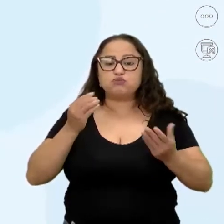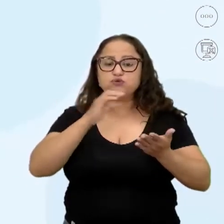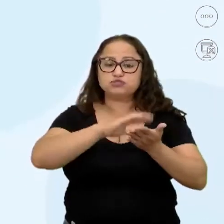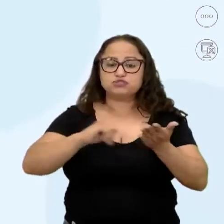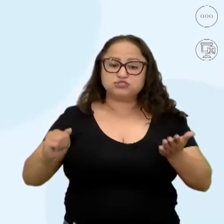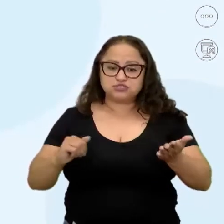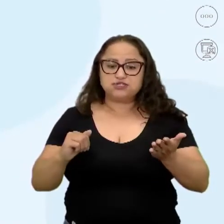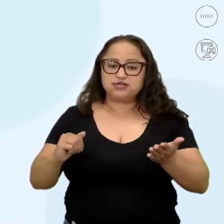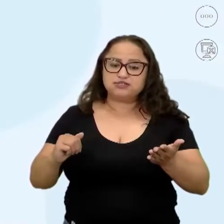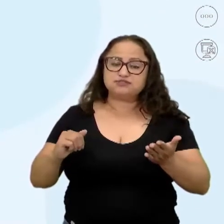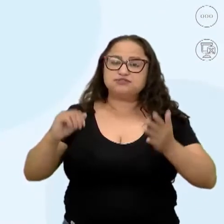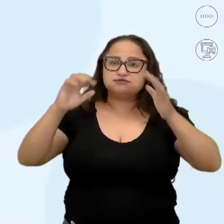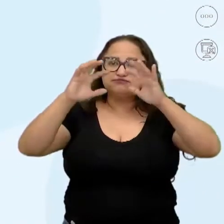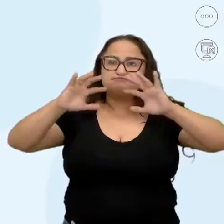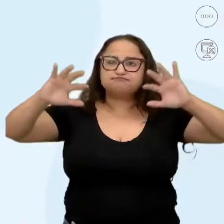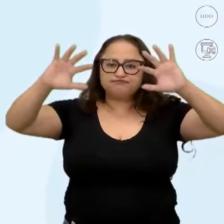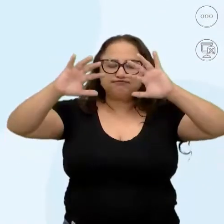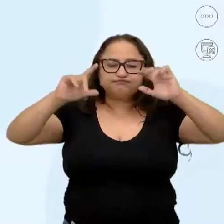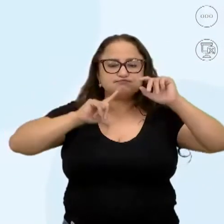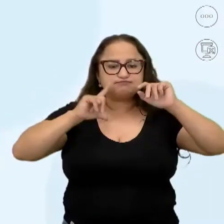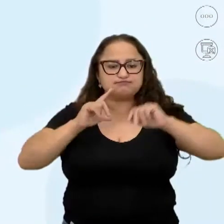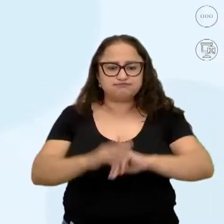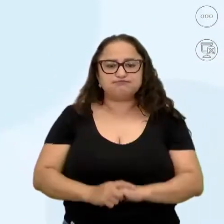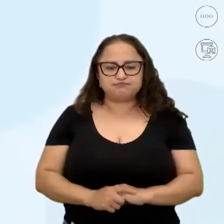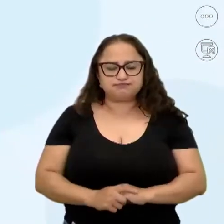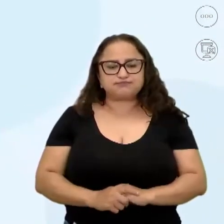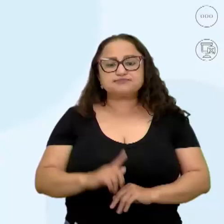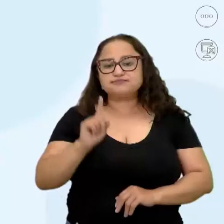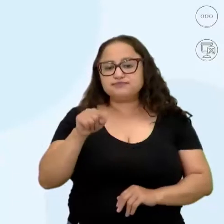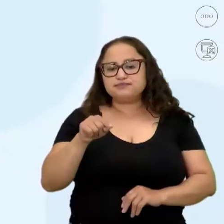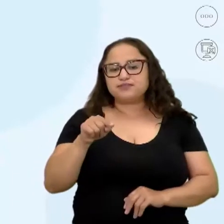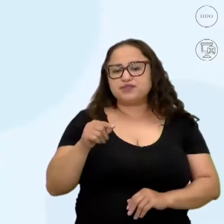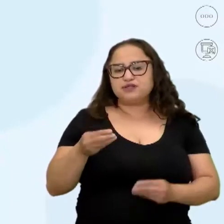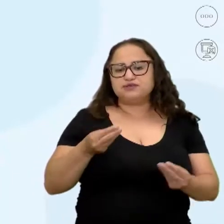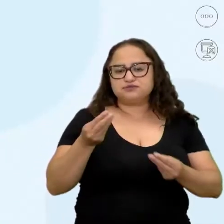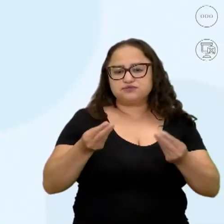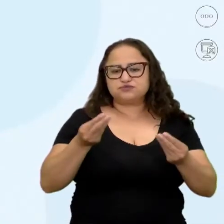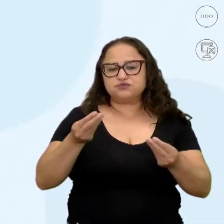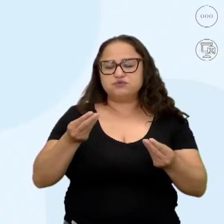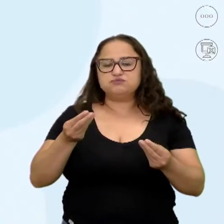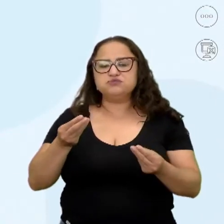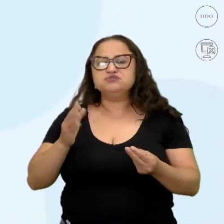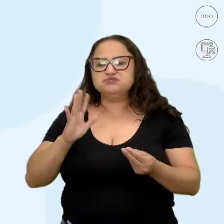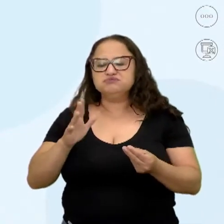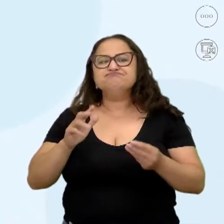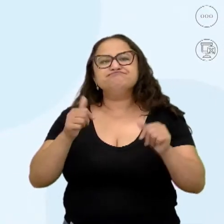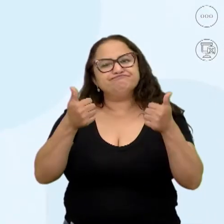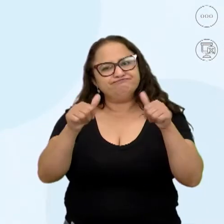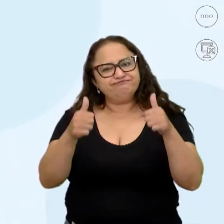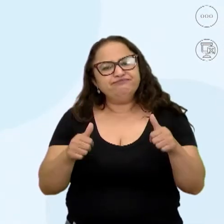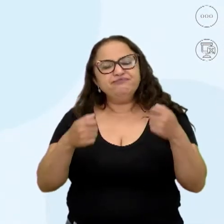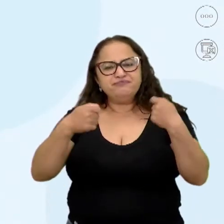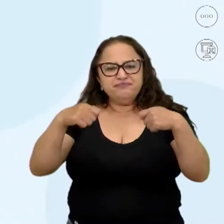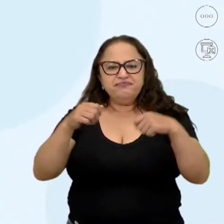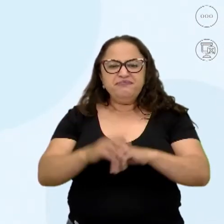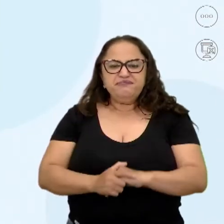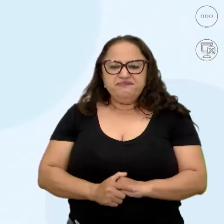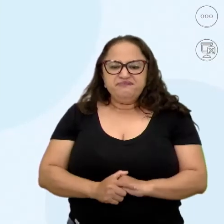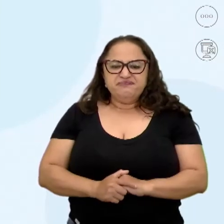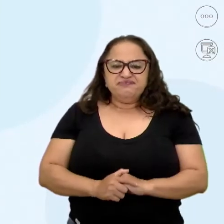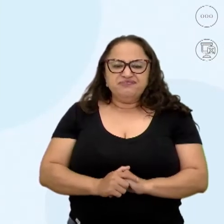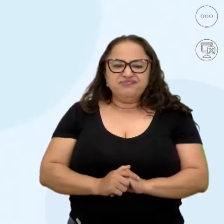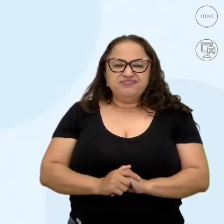né, Pri? Uhum. Que aí tem um lixo espacial que é uma questão que tem que ser bem avaliada. Certo, pessoal?